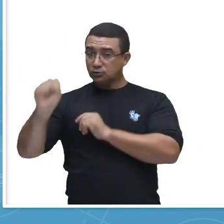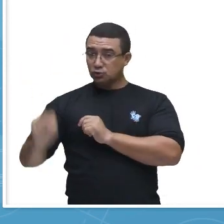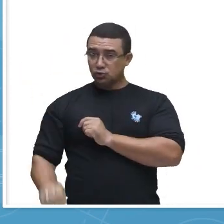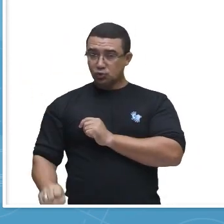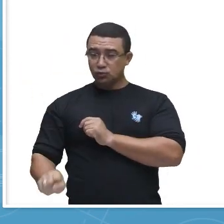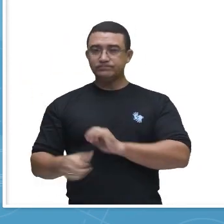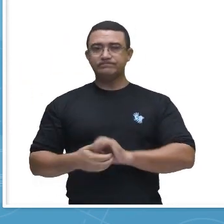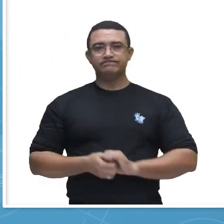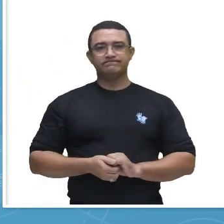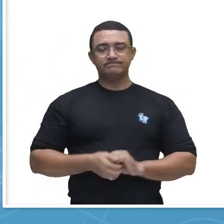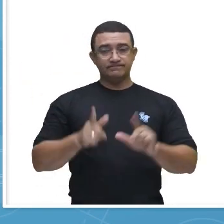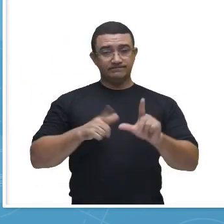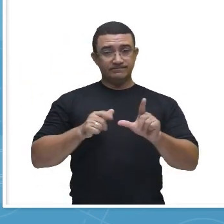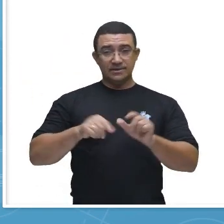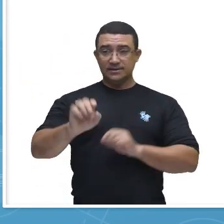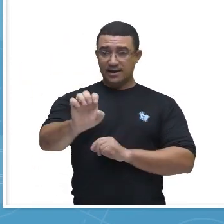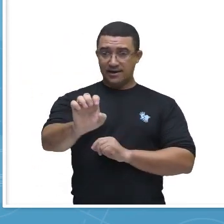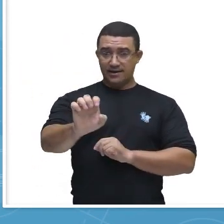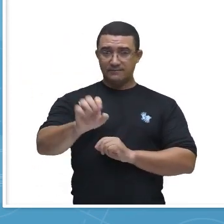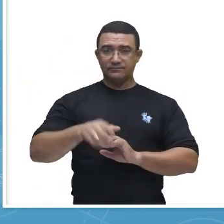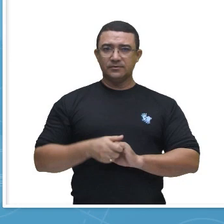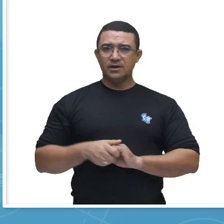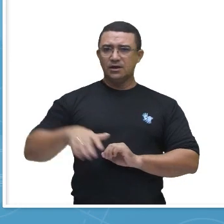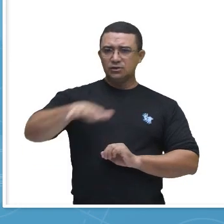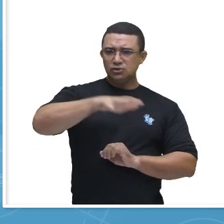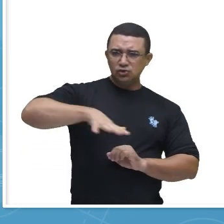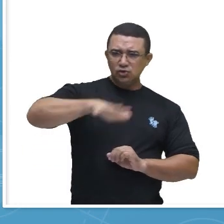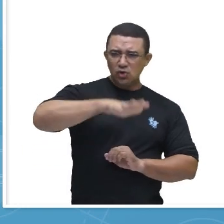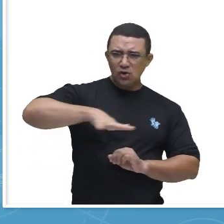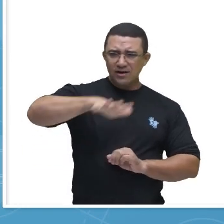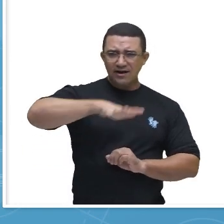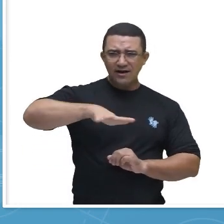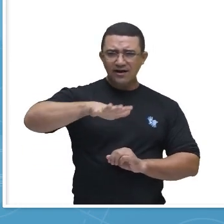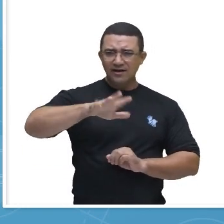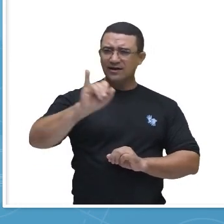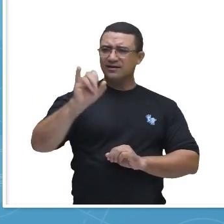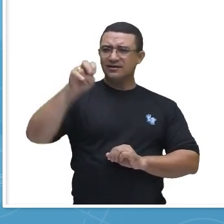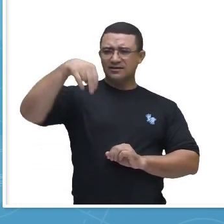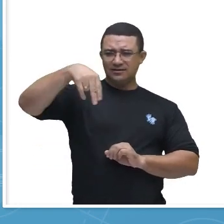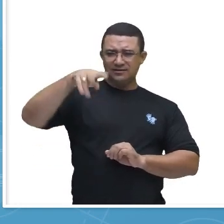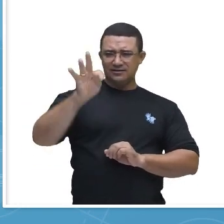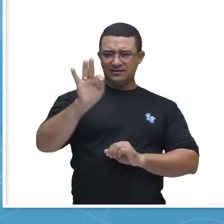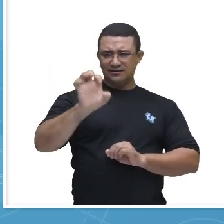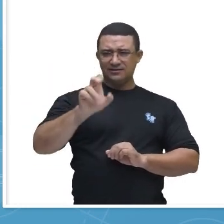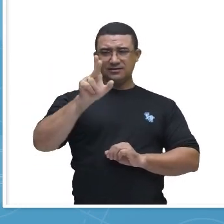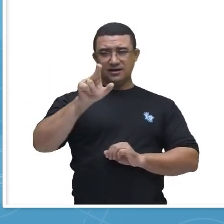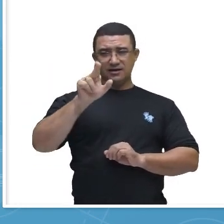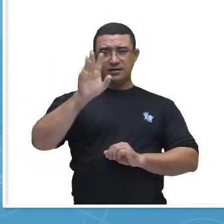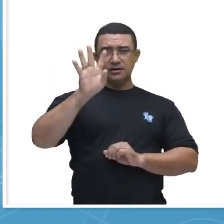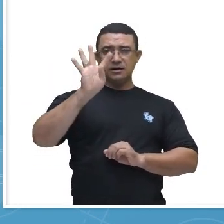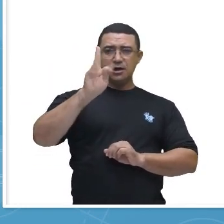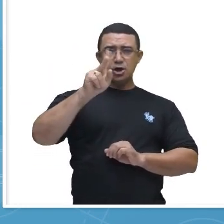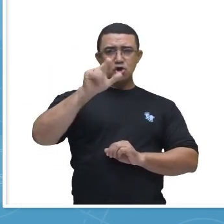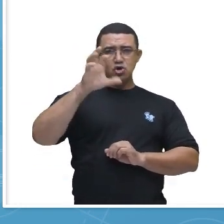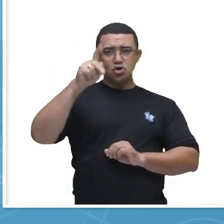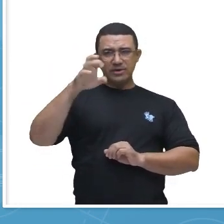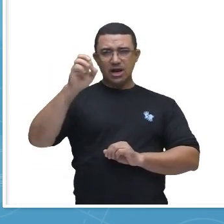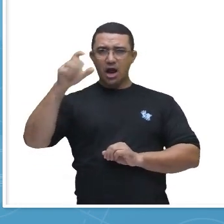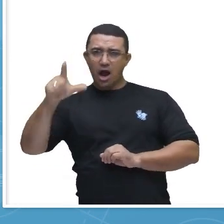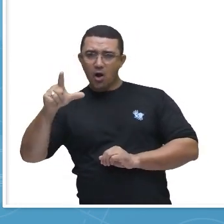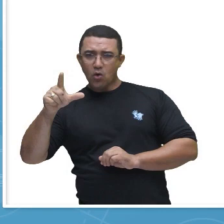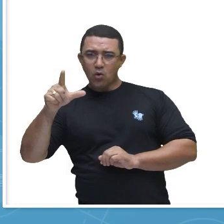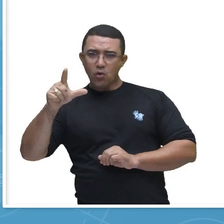da letra E. Letra E, olha o que diz aí. Zona intertropical e zona temperada do norte. Então, estamos